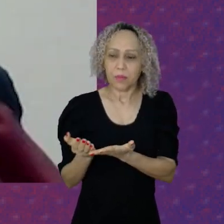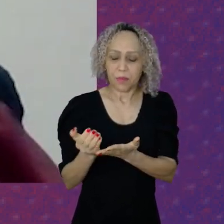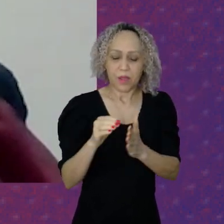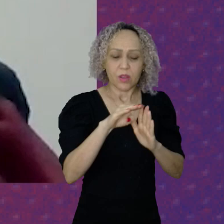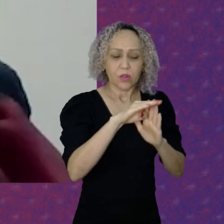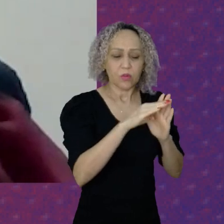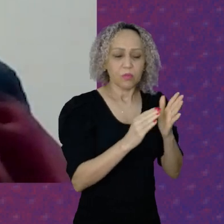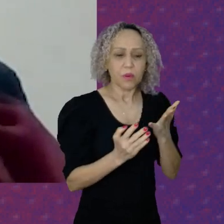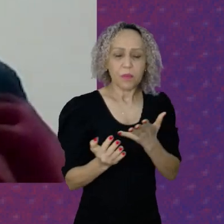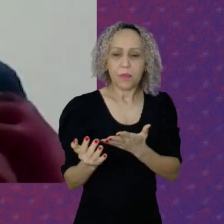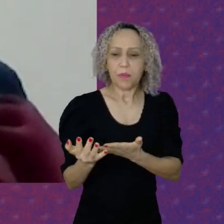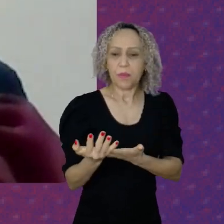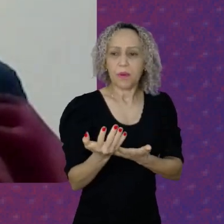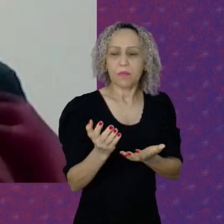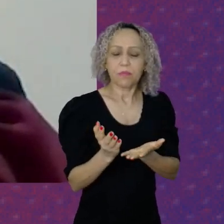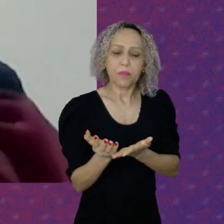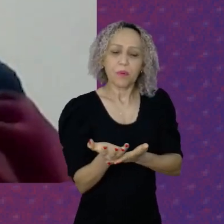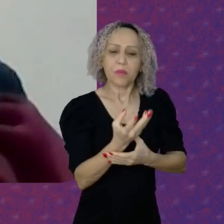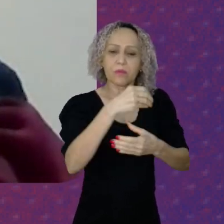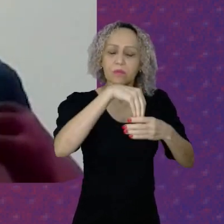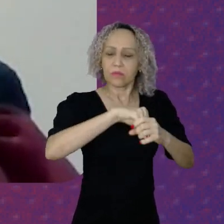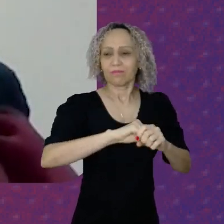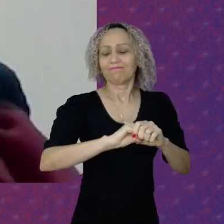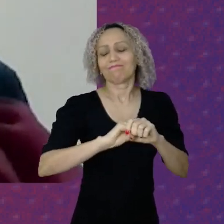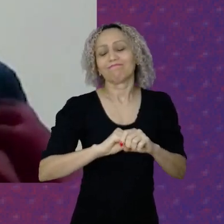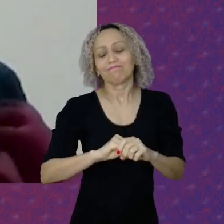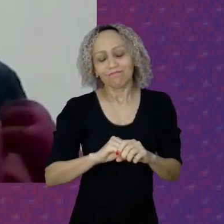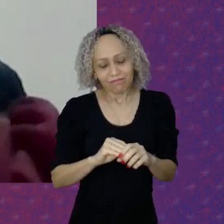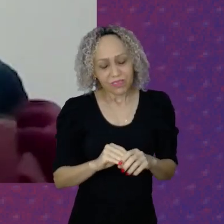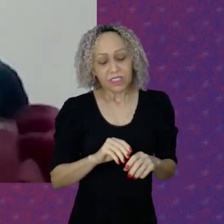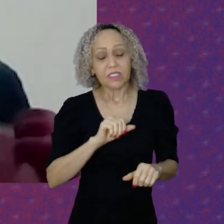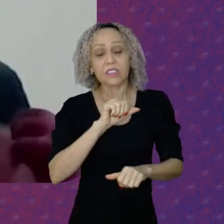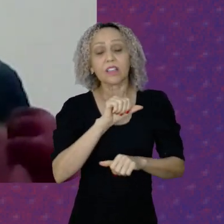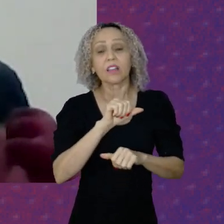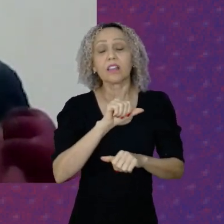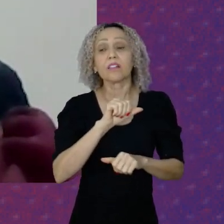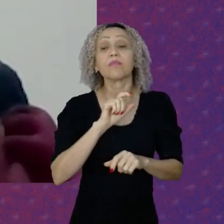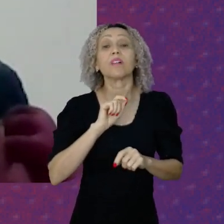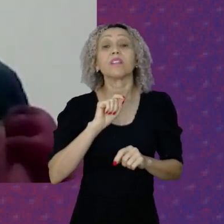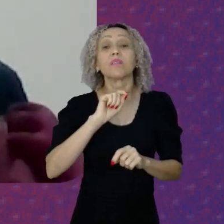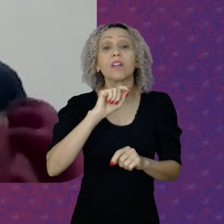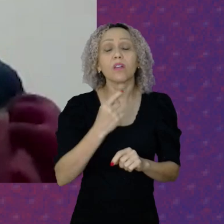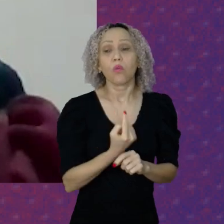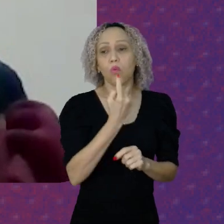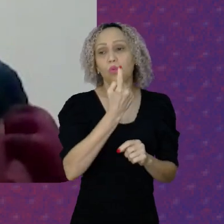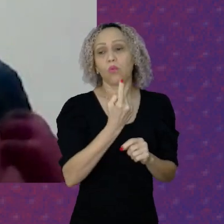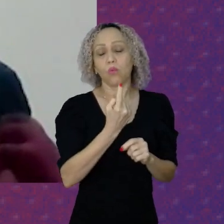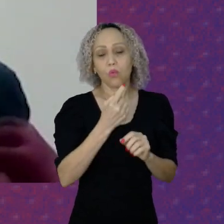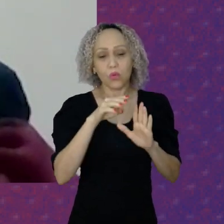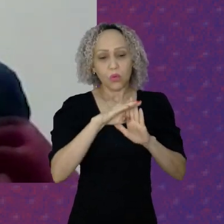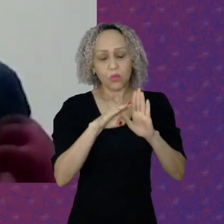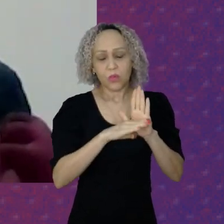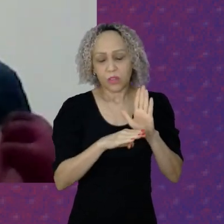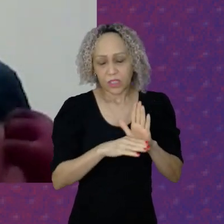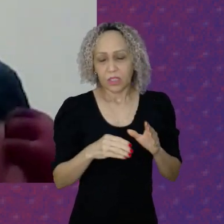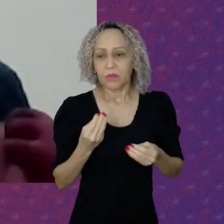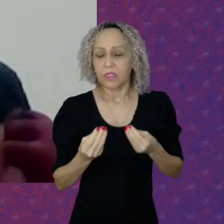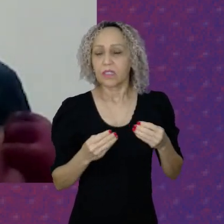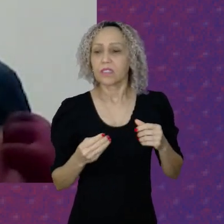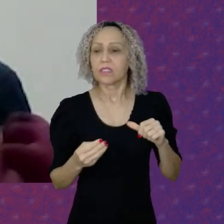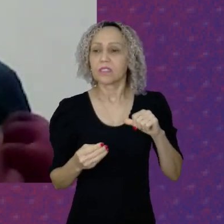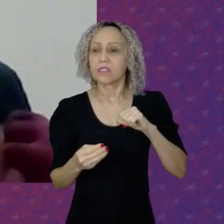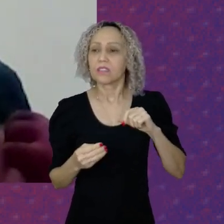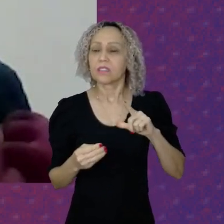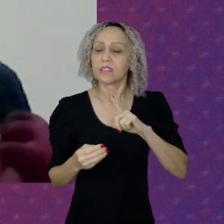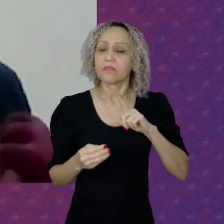desses programas de transferência de renda que já existia, transformando em um único programa, mas que tivesse também